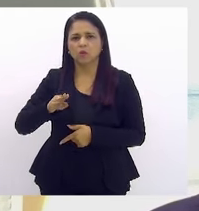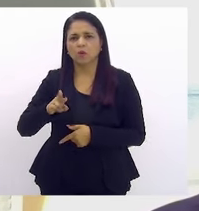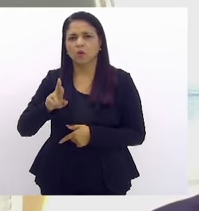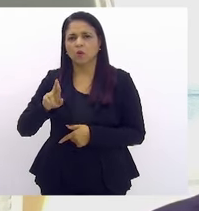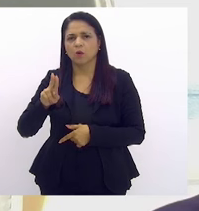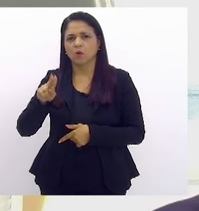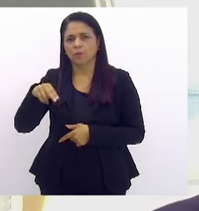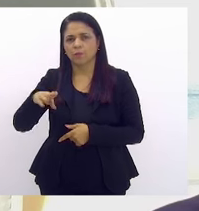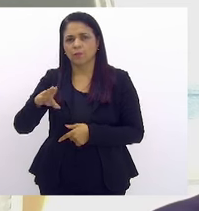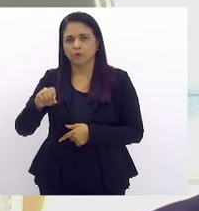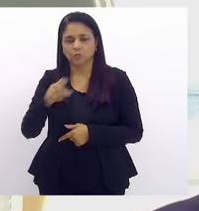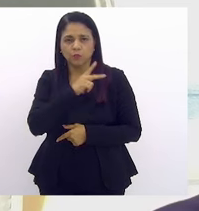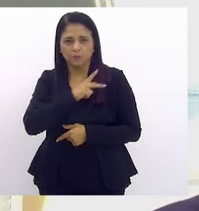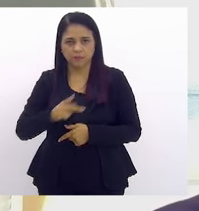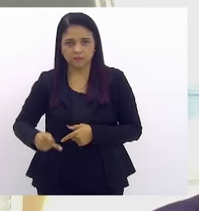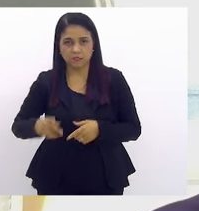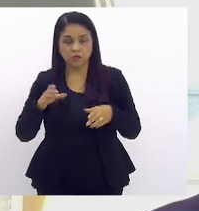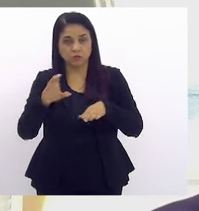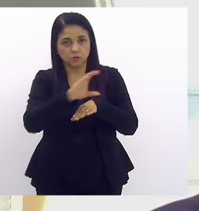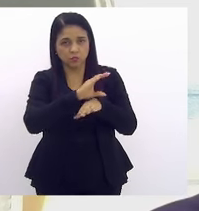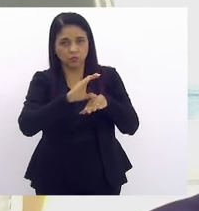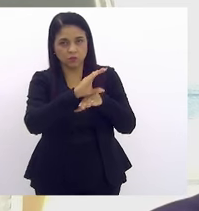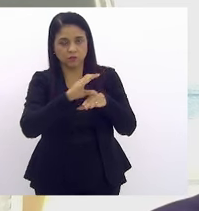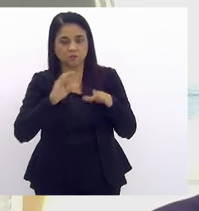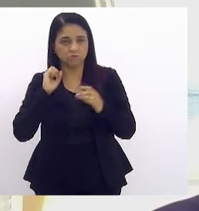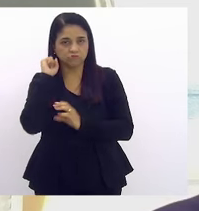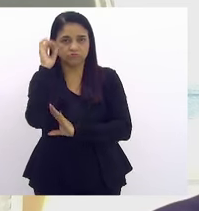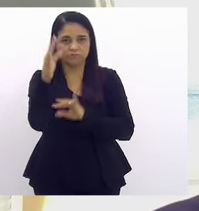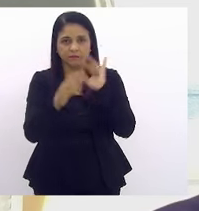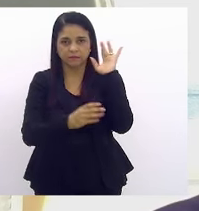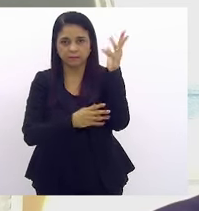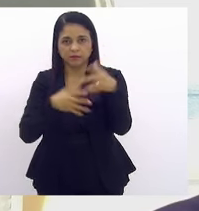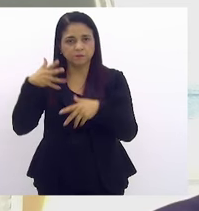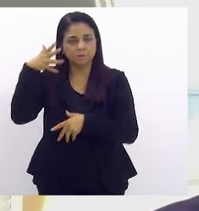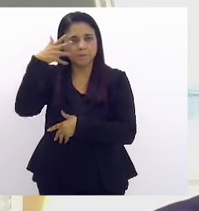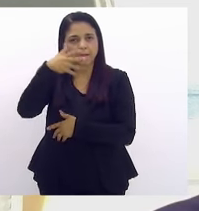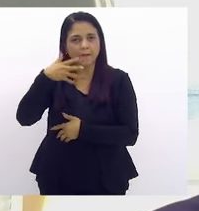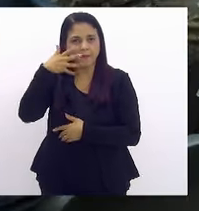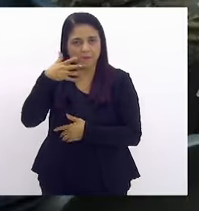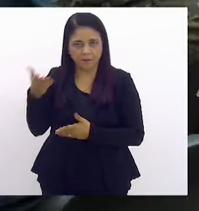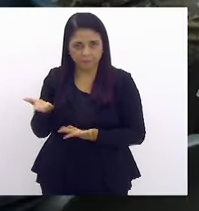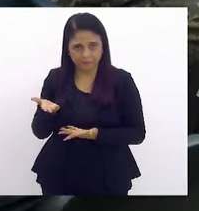presidente do Conselho Municipal de Meio Ambiente, para fazer uso da sua fala.